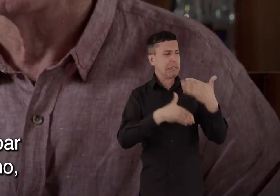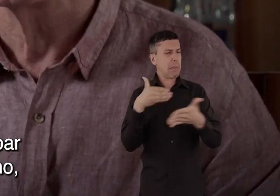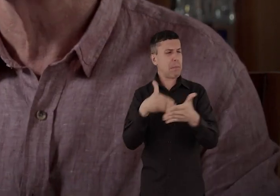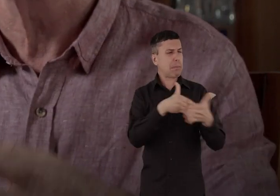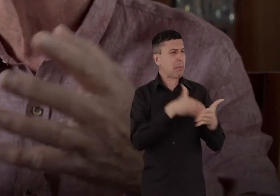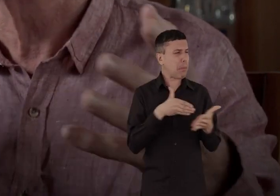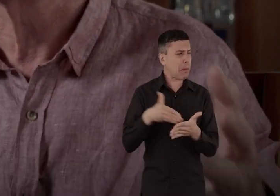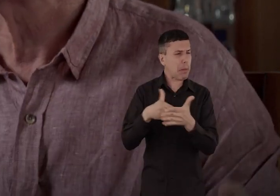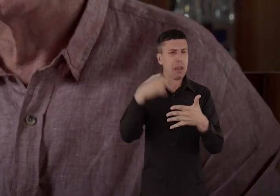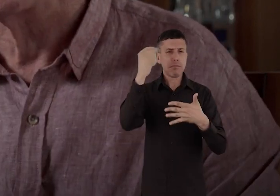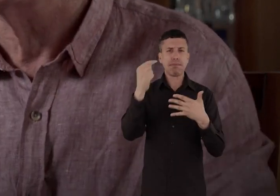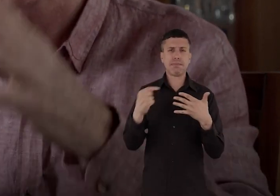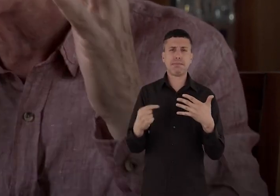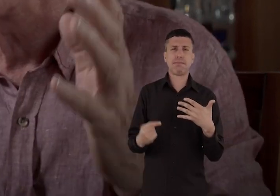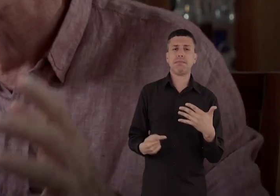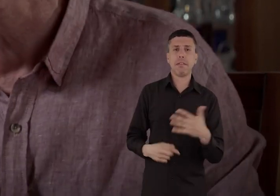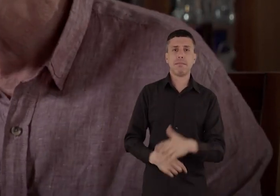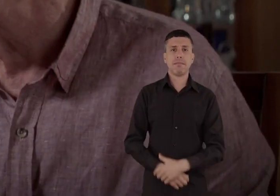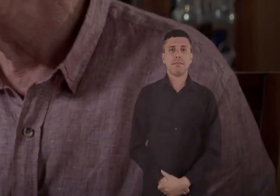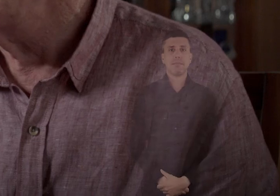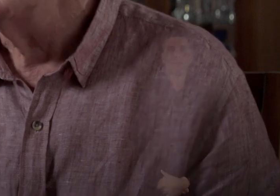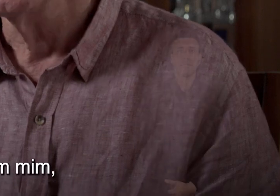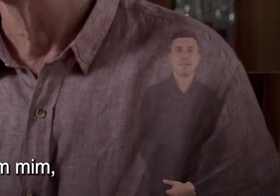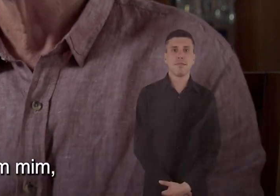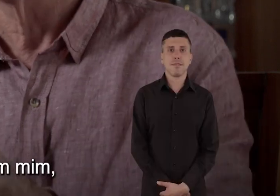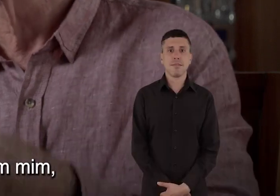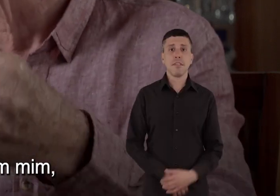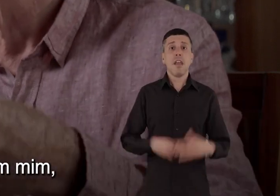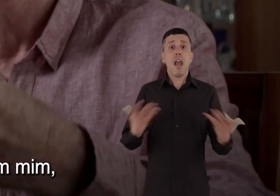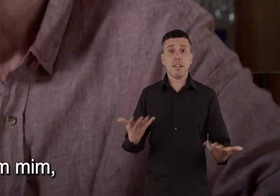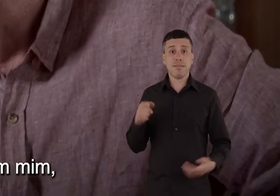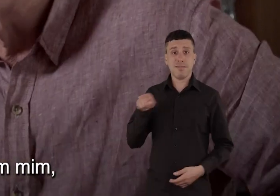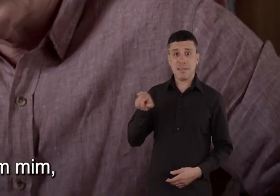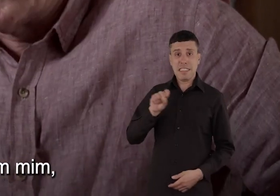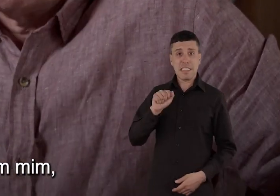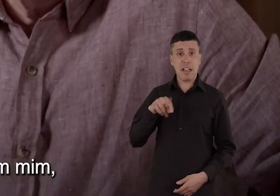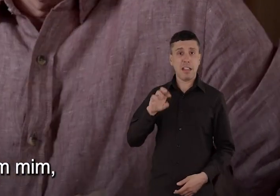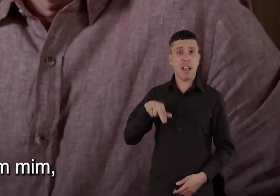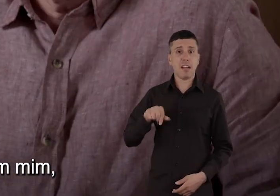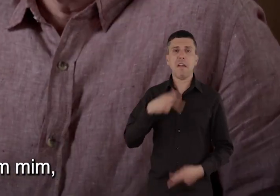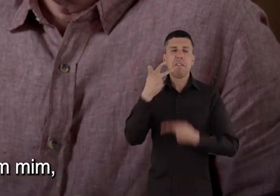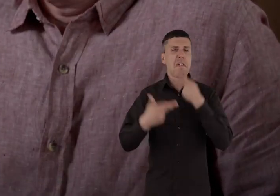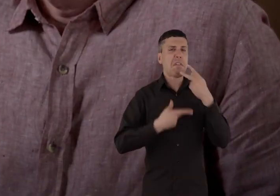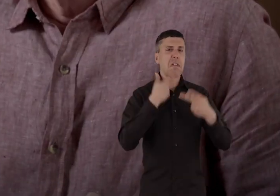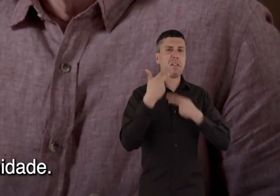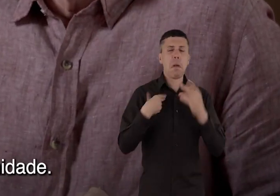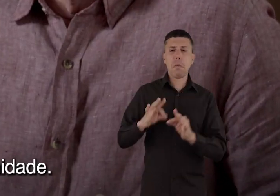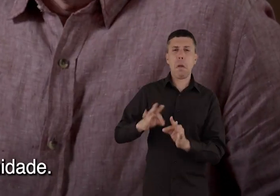nosso trabalho, vai inviabilizar e por aí adiante. Ele foi falando, aquilo foi crescendo em